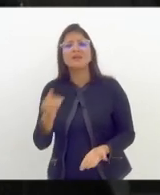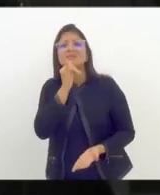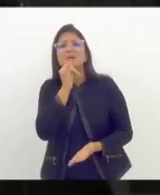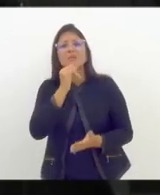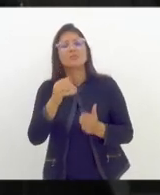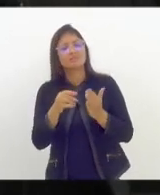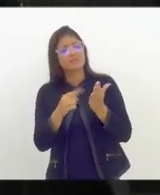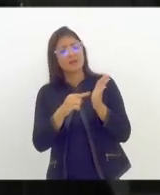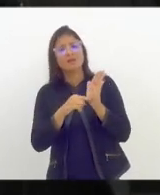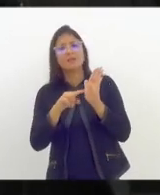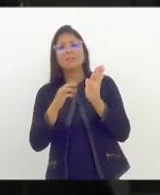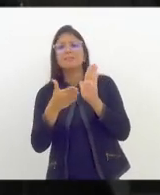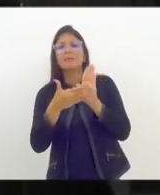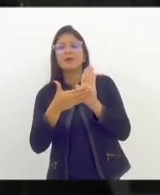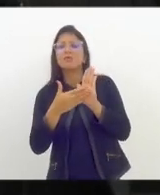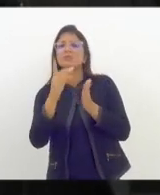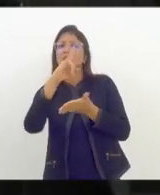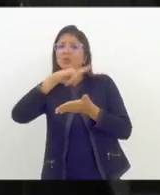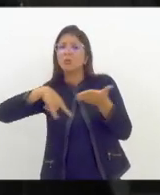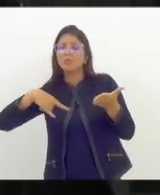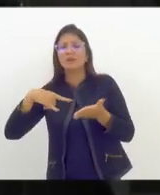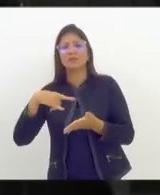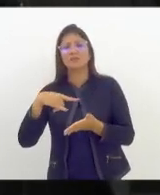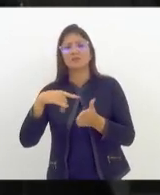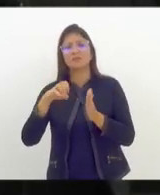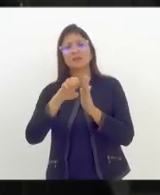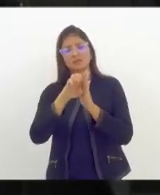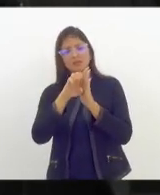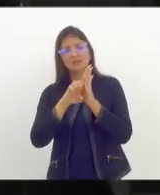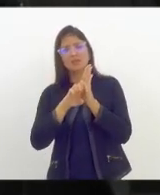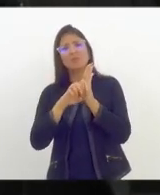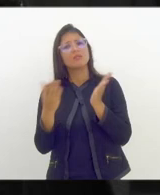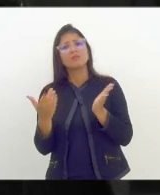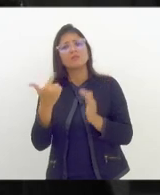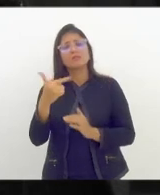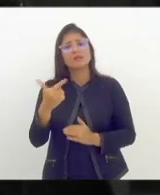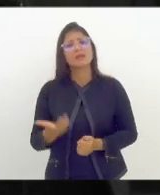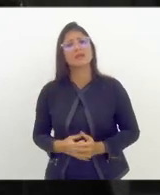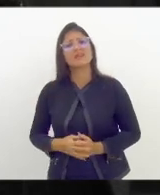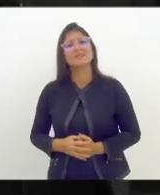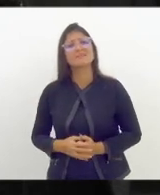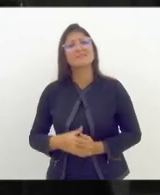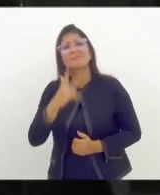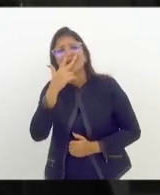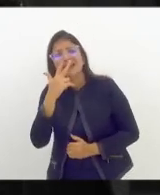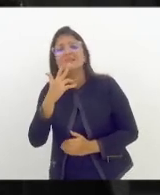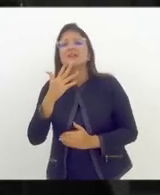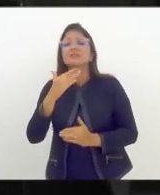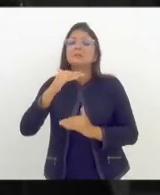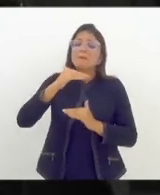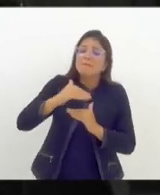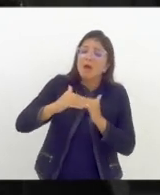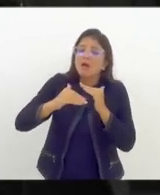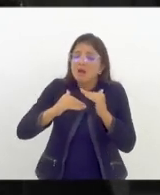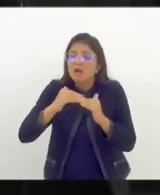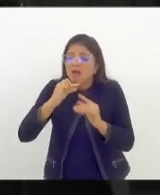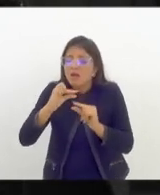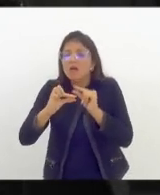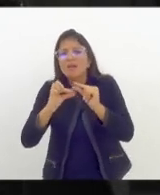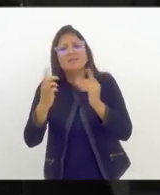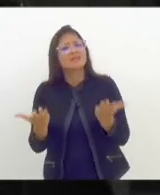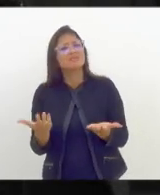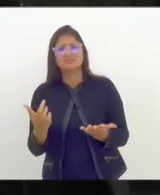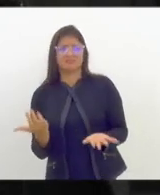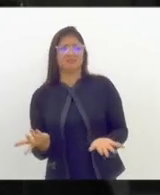de licitação, que está ainda em processo de modelagem. Está em processo de modelagem. Nós todos sabemos